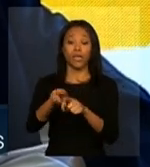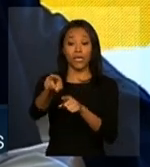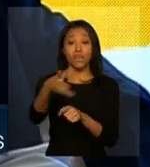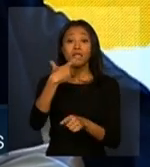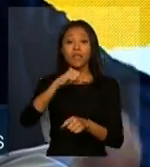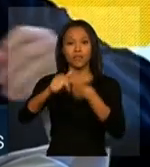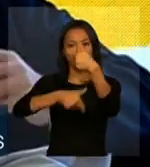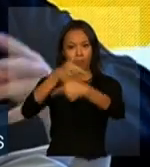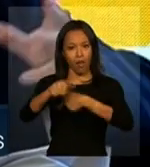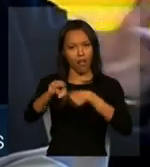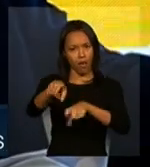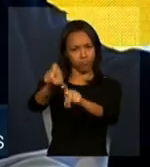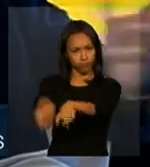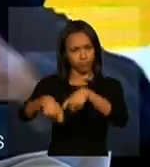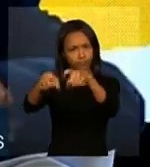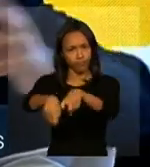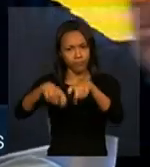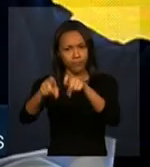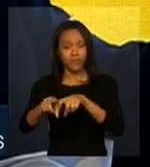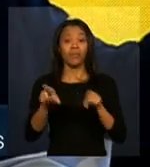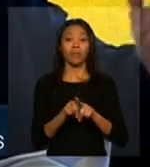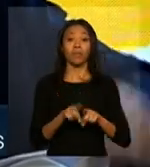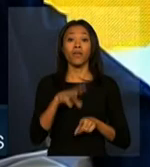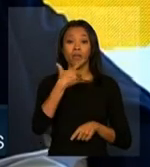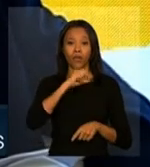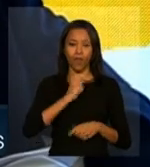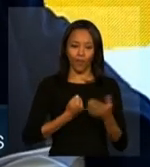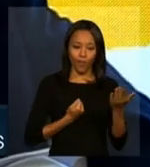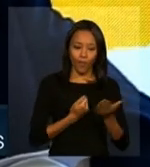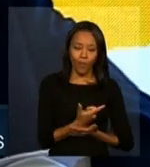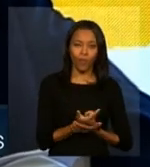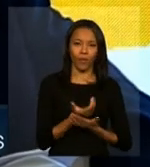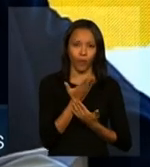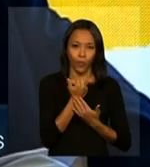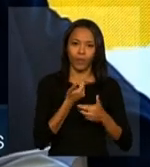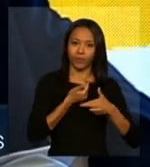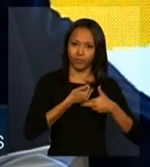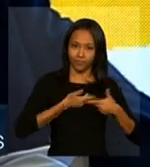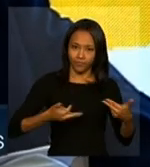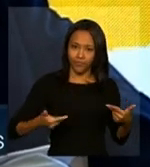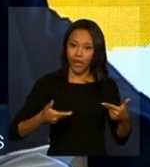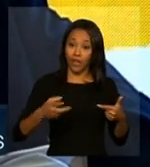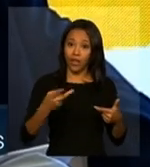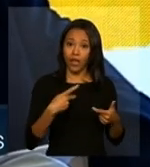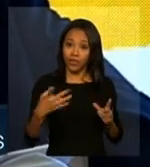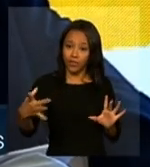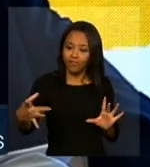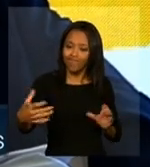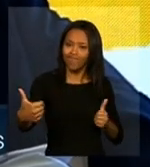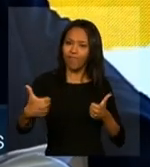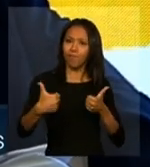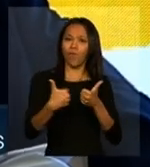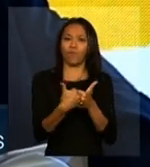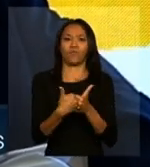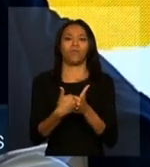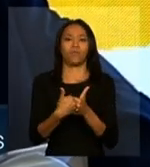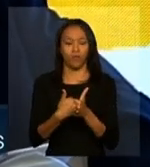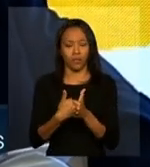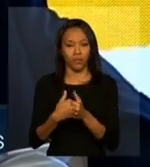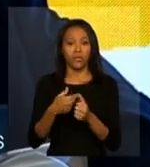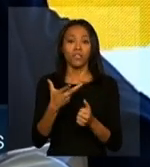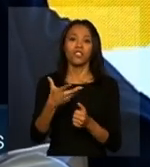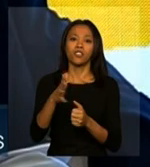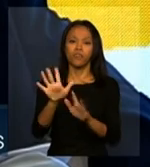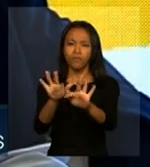não é? Essa coisa maravilhosa de ligar as duas pontas, a produção e o consumo, é a produção de